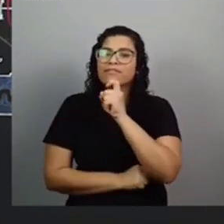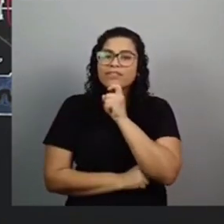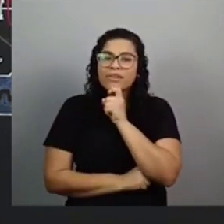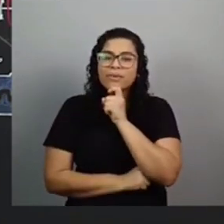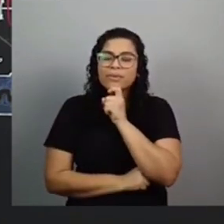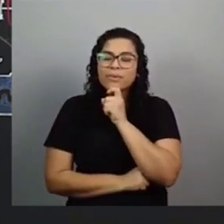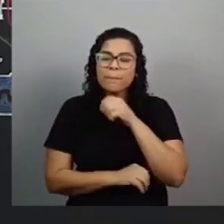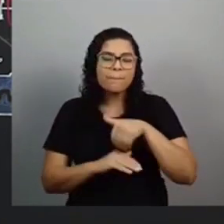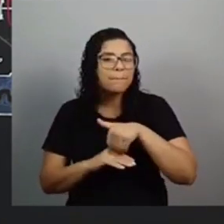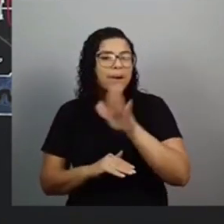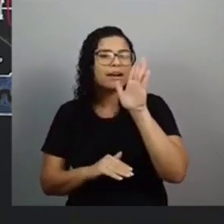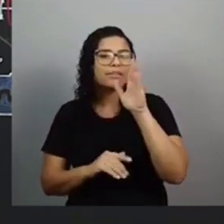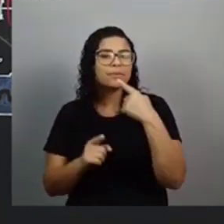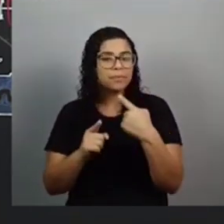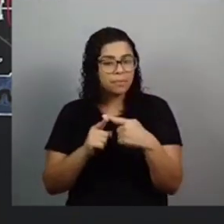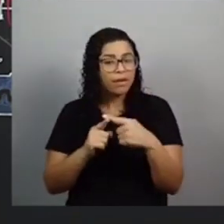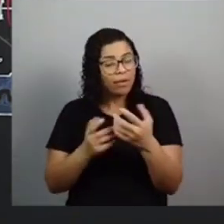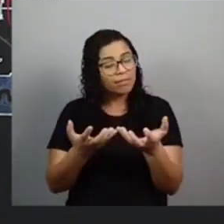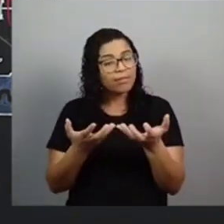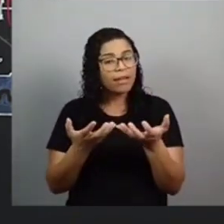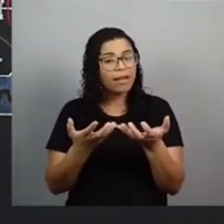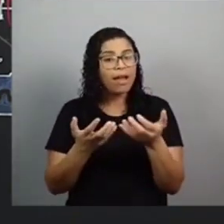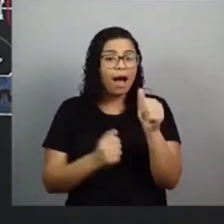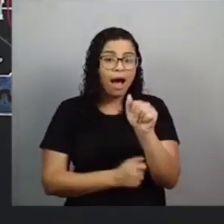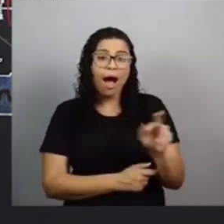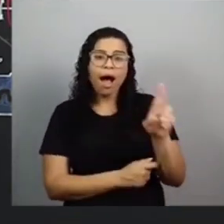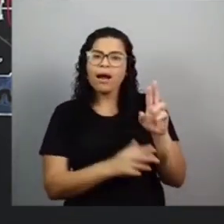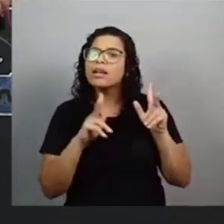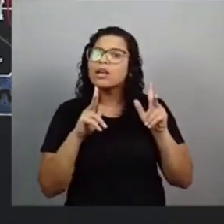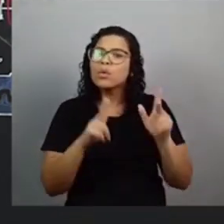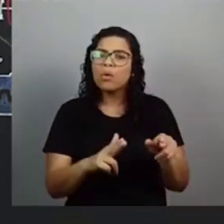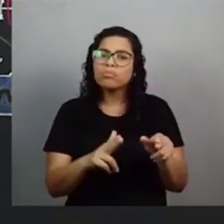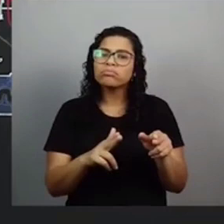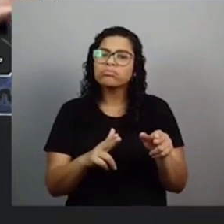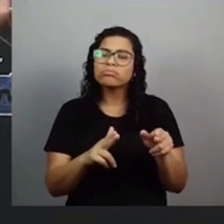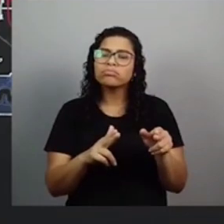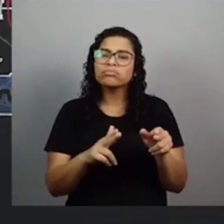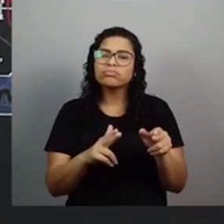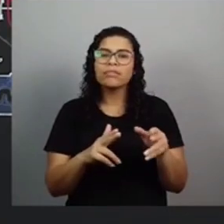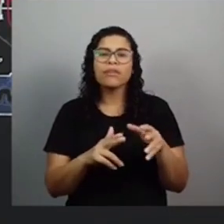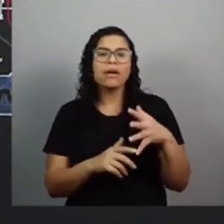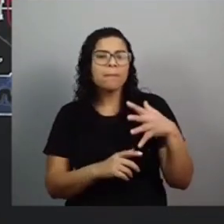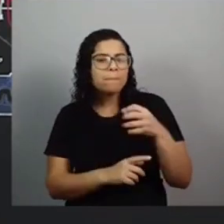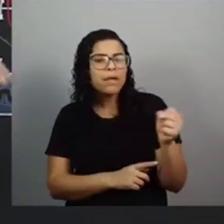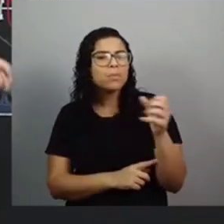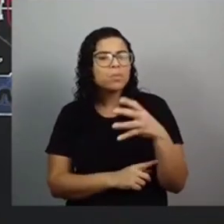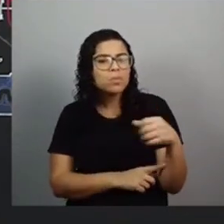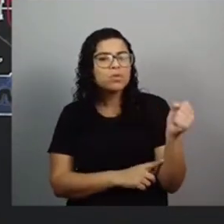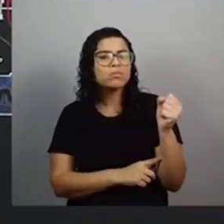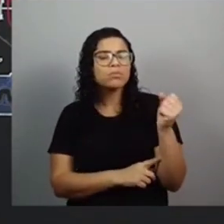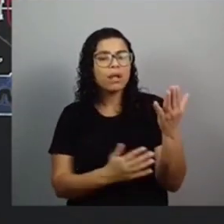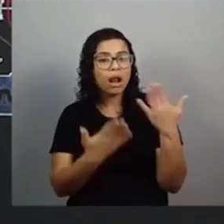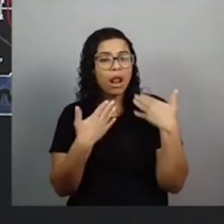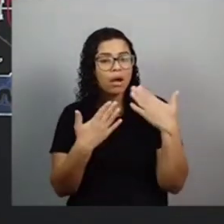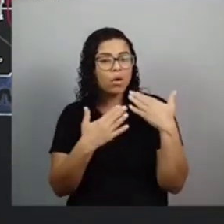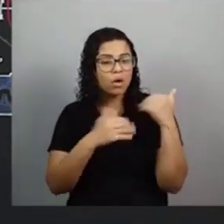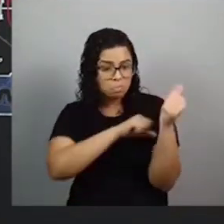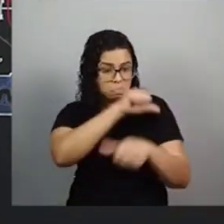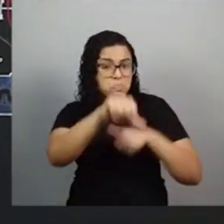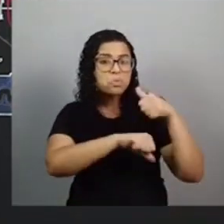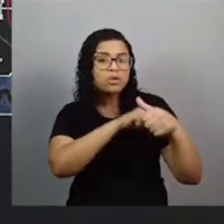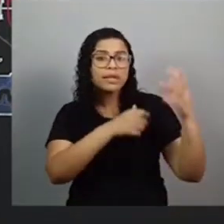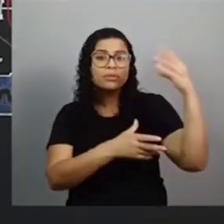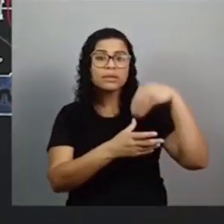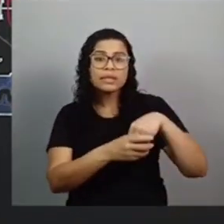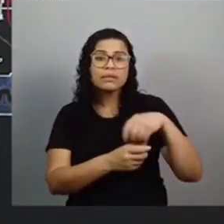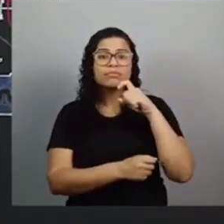mais fria, que é isso que você quer. E no ar-condicionado, a mesma coisa. Ele então vai roubando o calor do ambiente, botando para fora. E eu